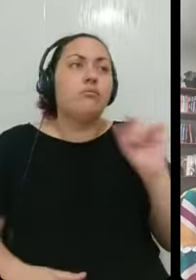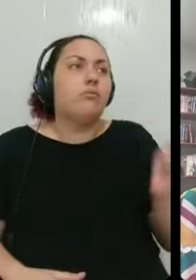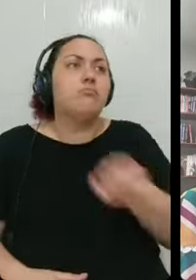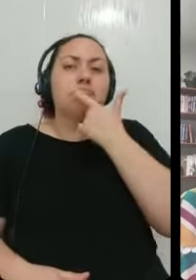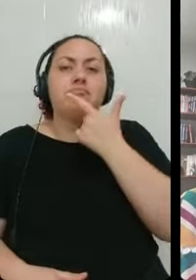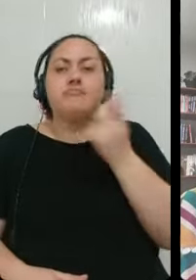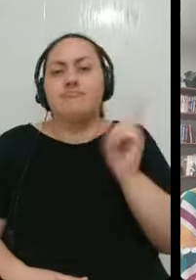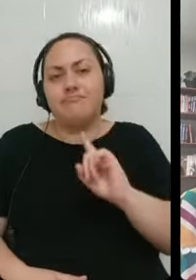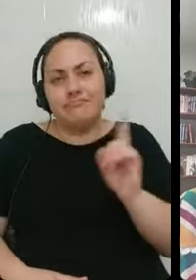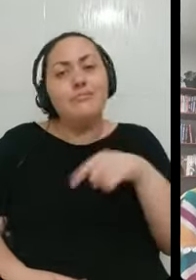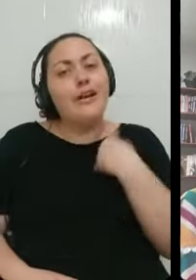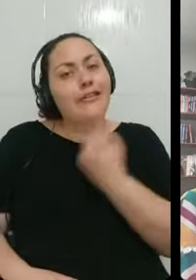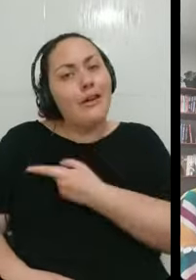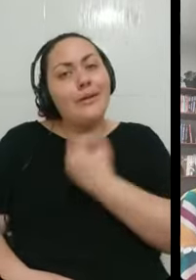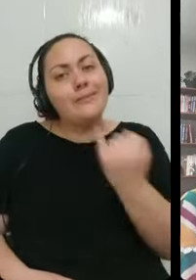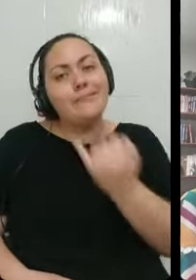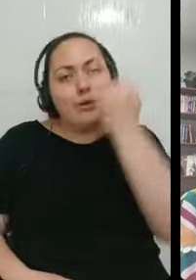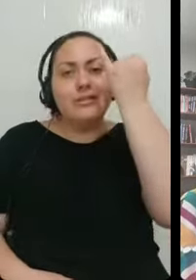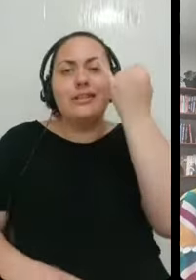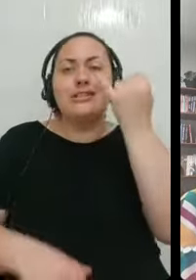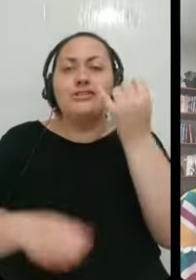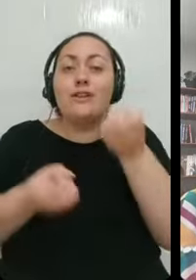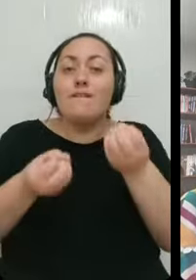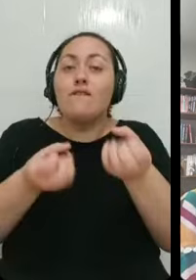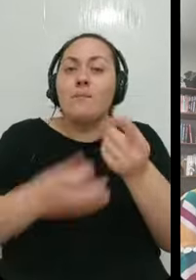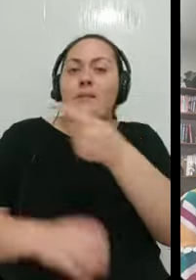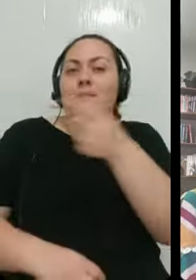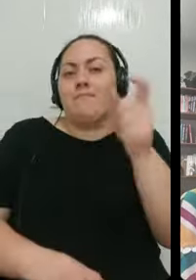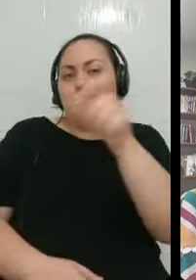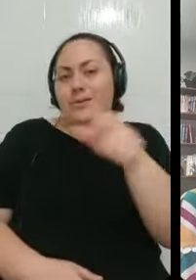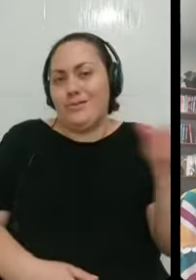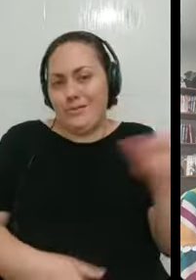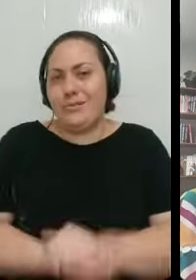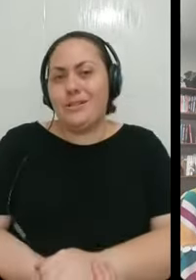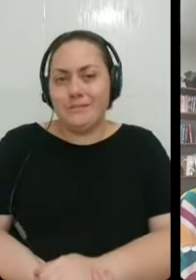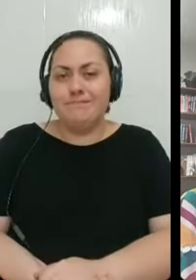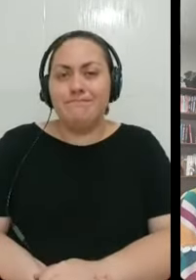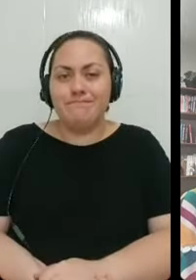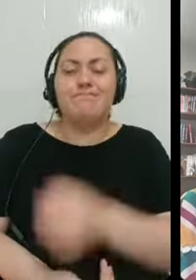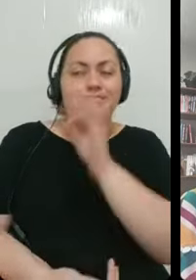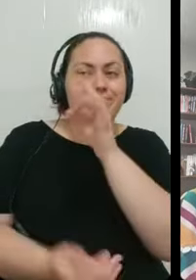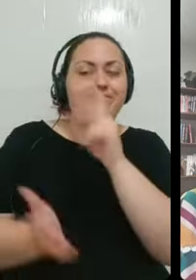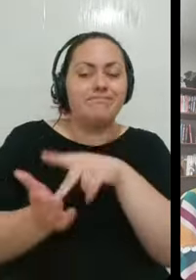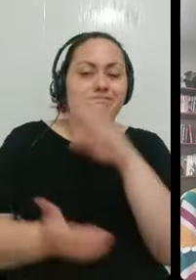também é importante, né? A gente trazer isso para as pessoas, É